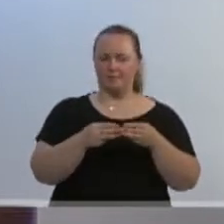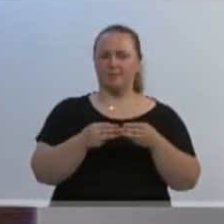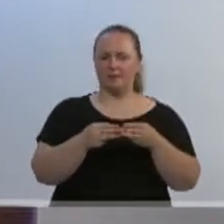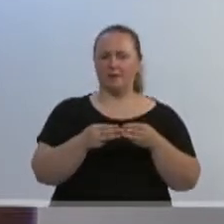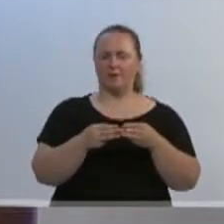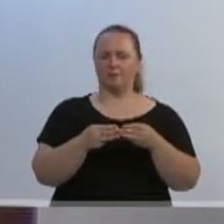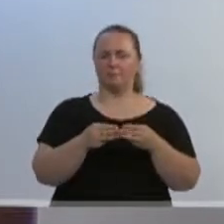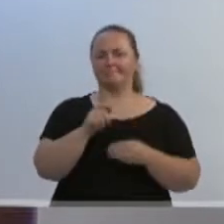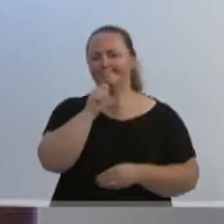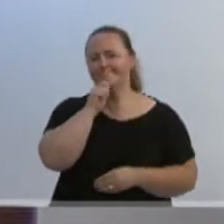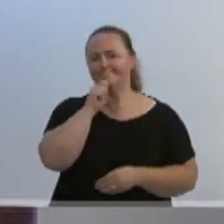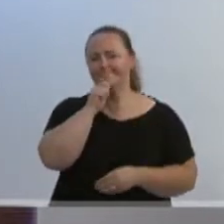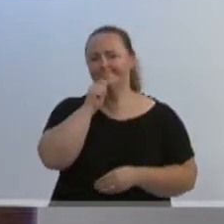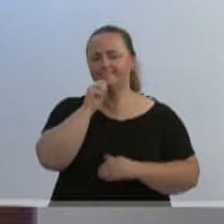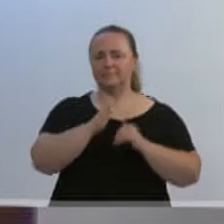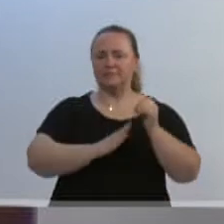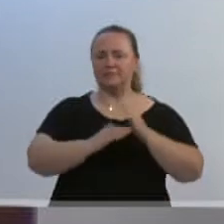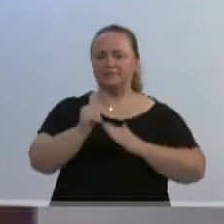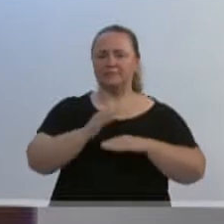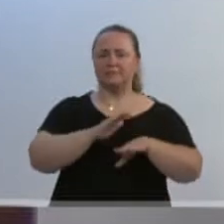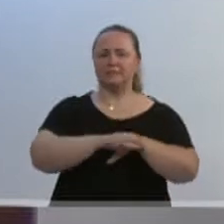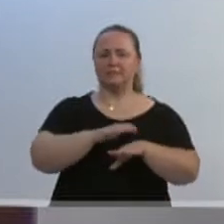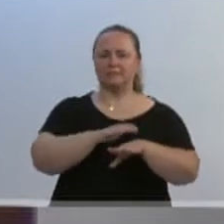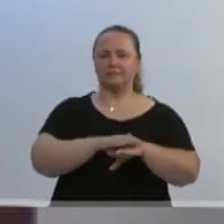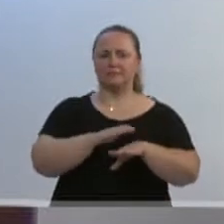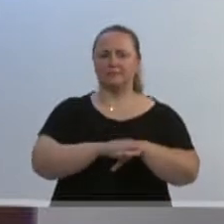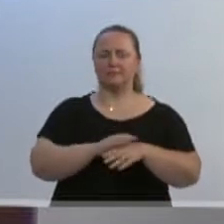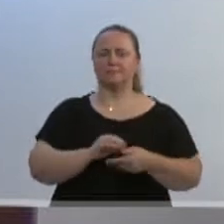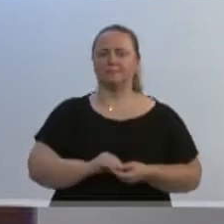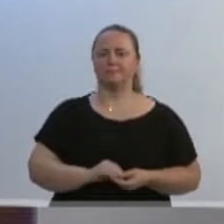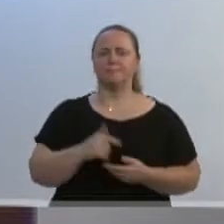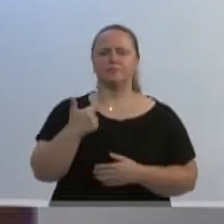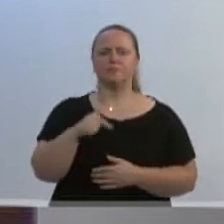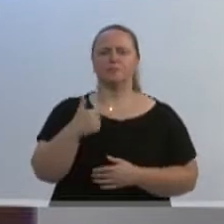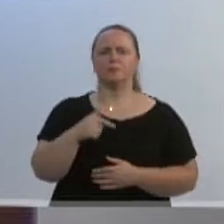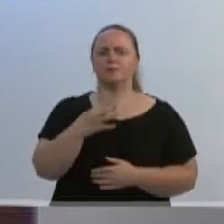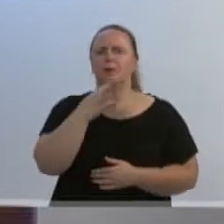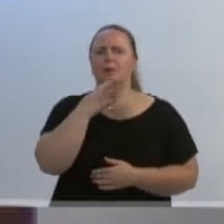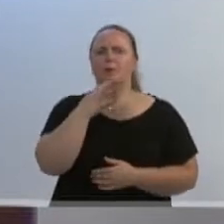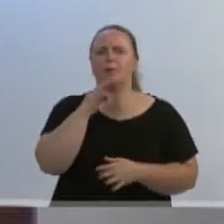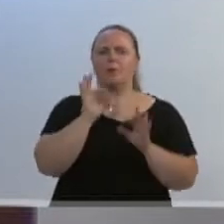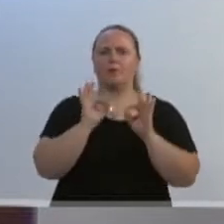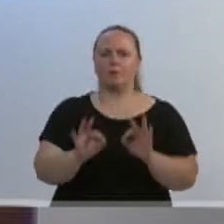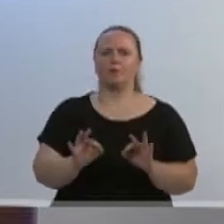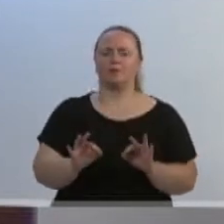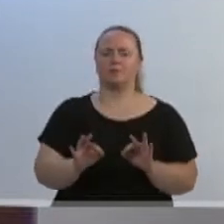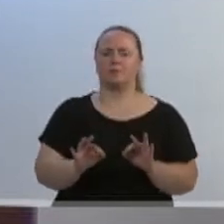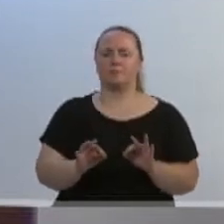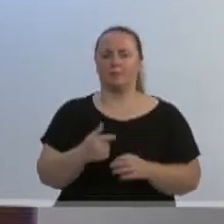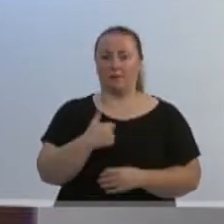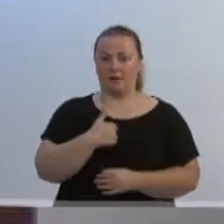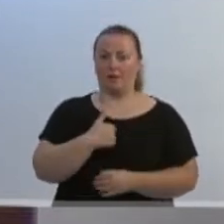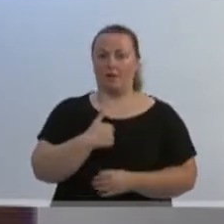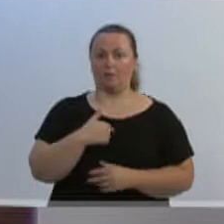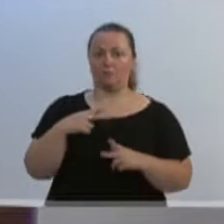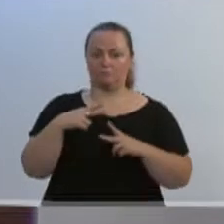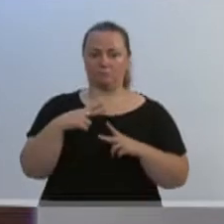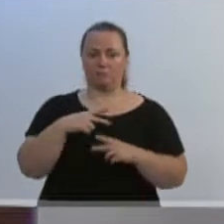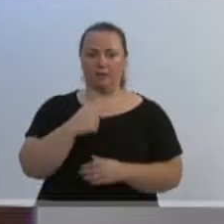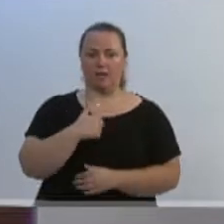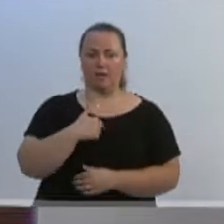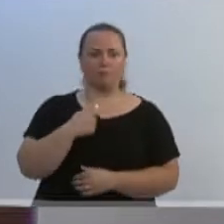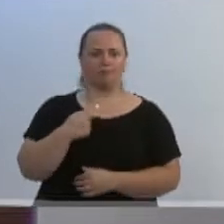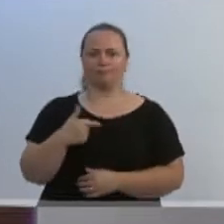sem aplicação prática, vem a esta casa, nós não tínhamos conhecimento do fato. Eu, particularmente, não